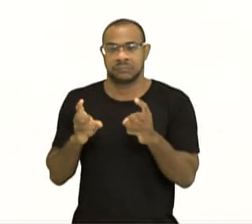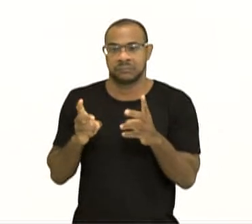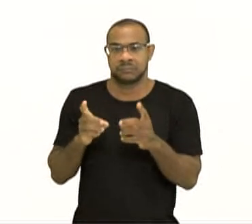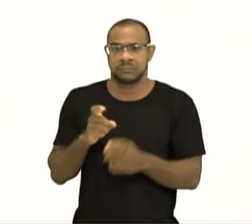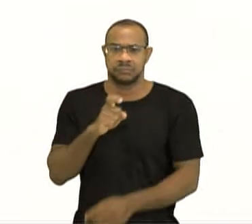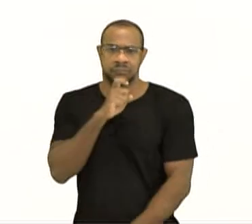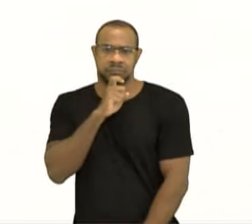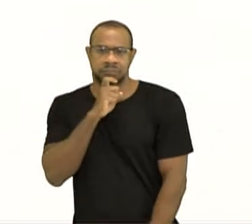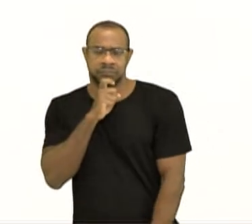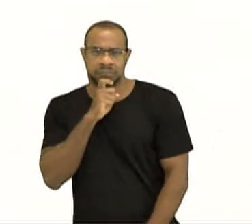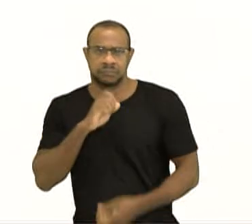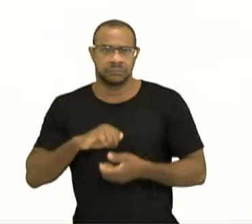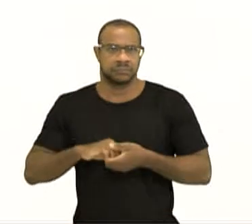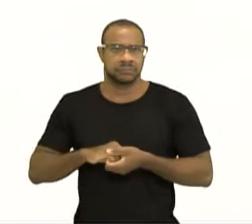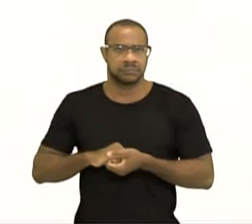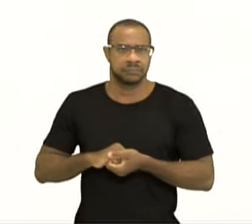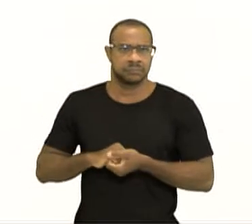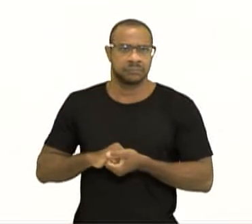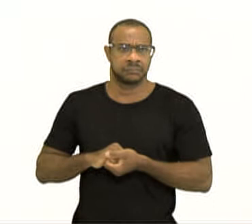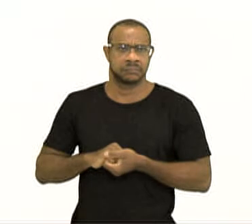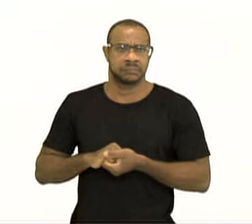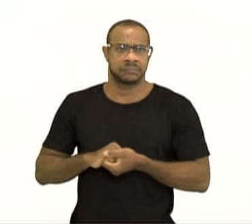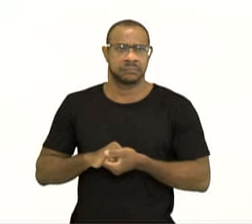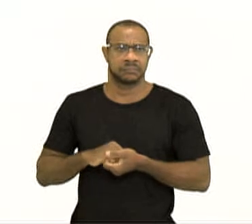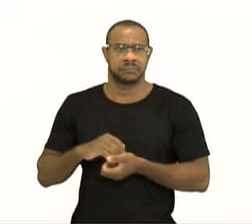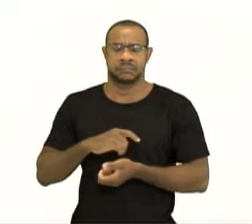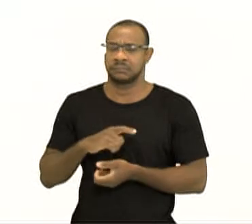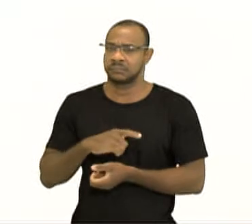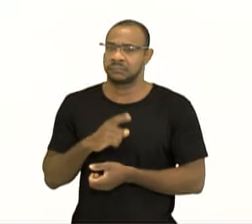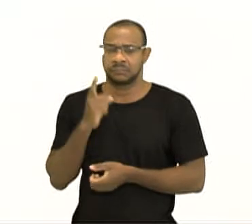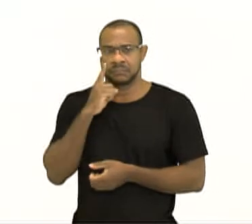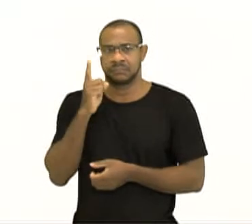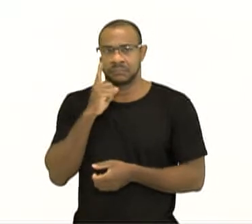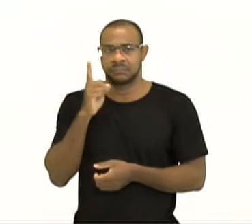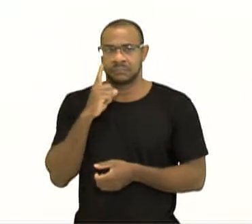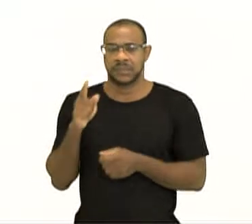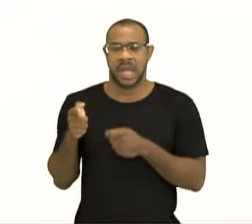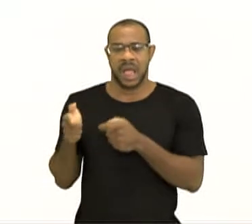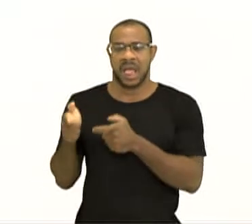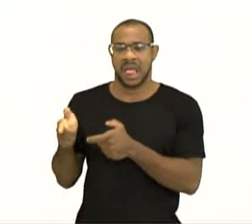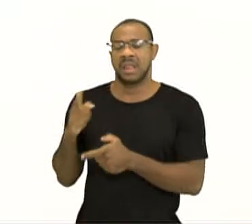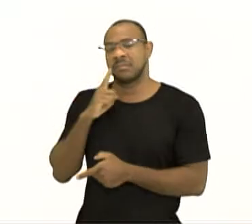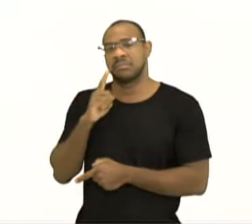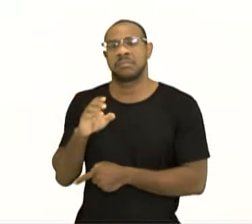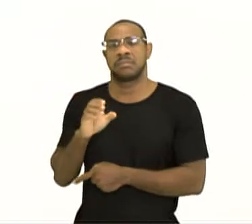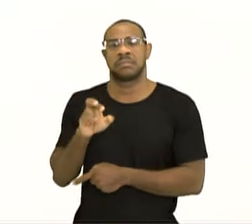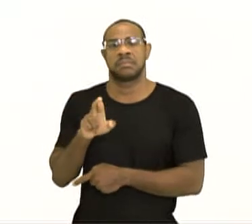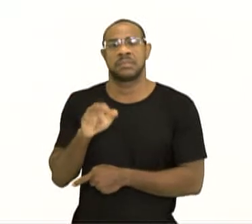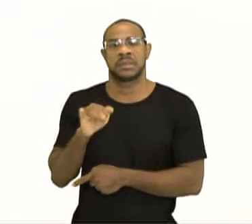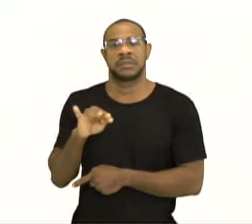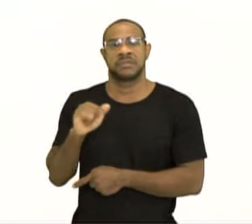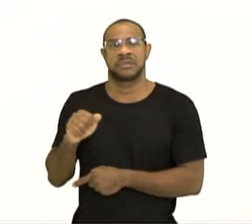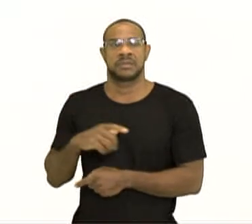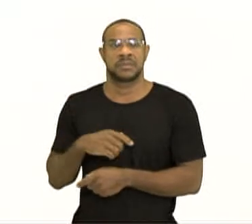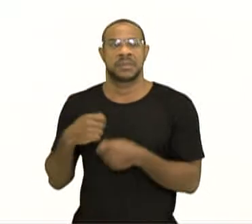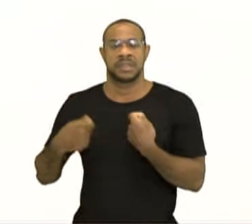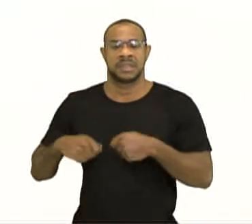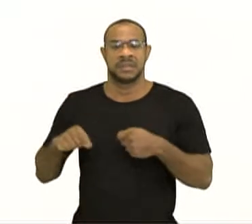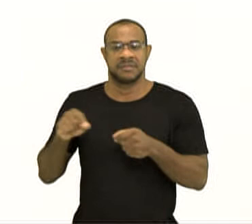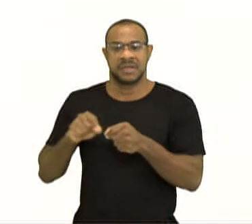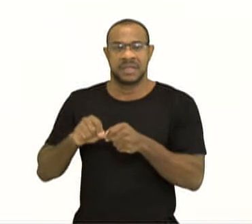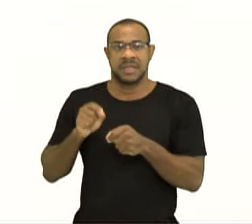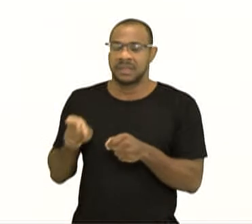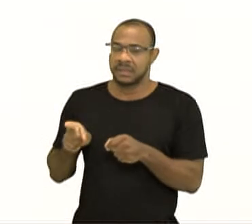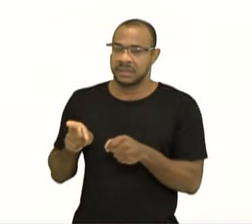gelo. A gente tem uma ideia de crítica, tá? Uma criticism. Ele deveria estar fazendo aquilo,